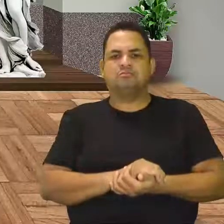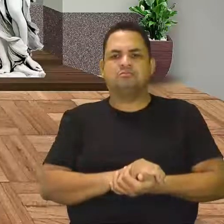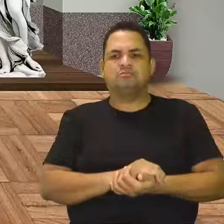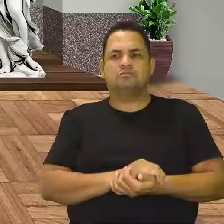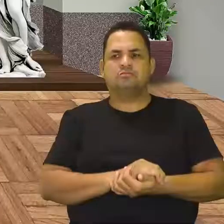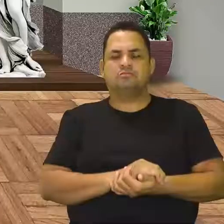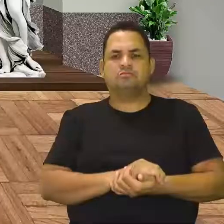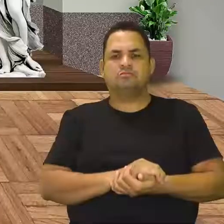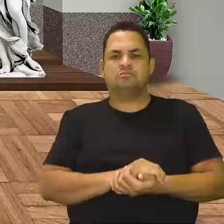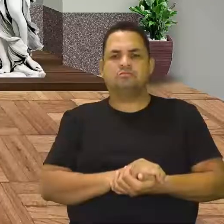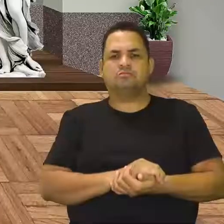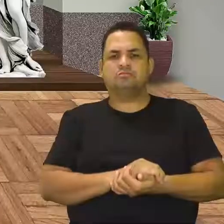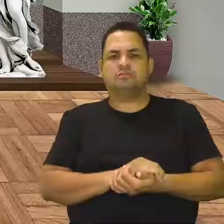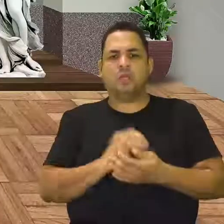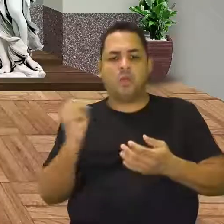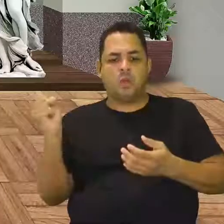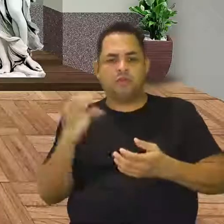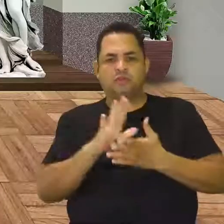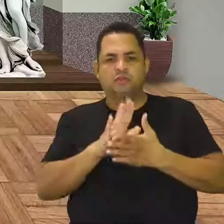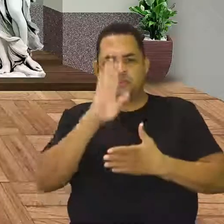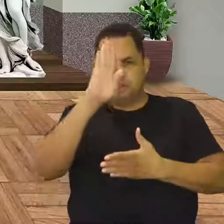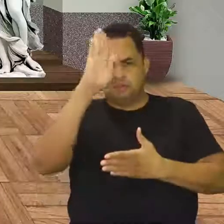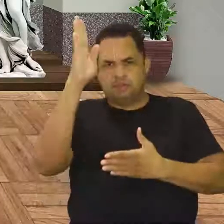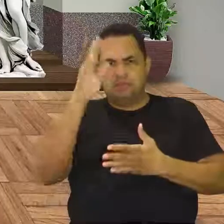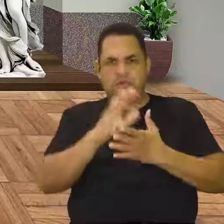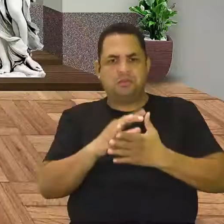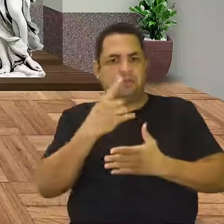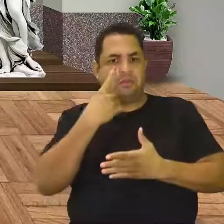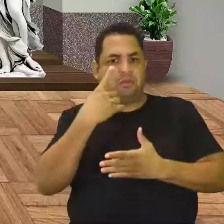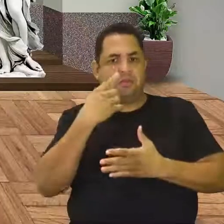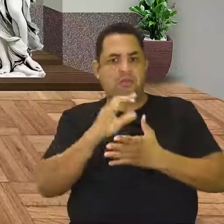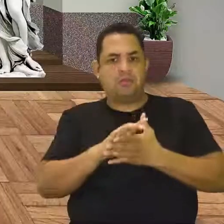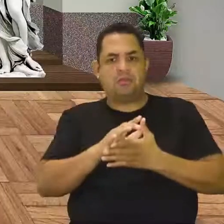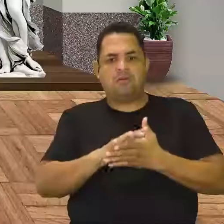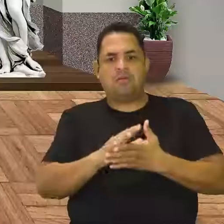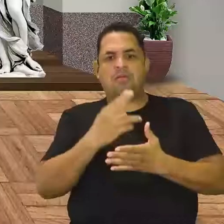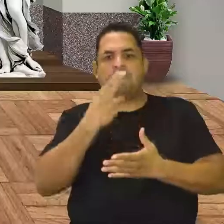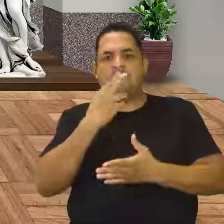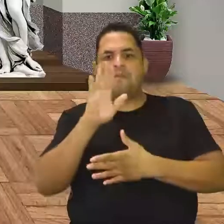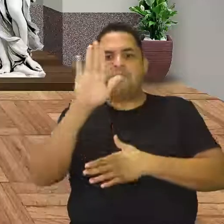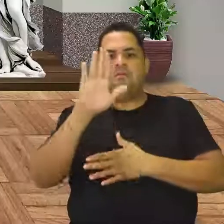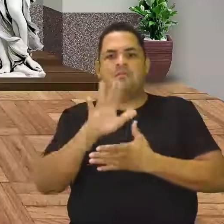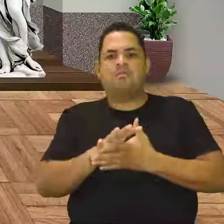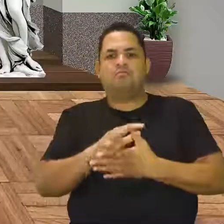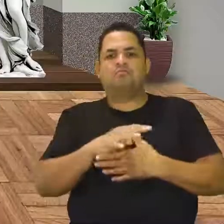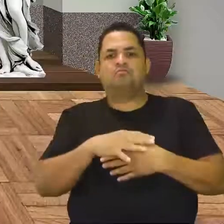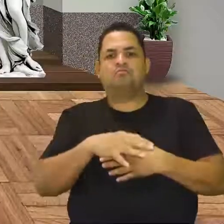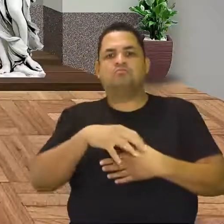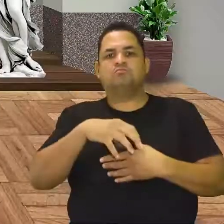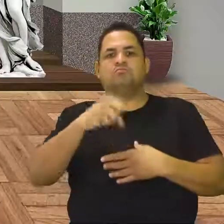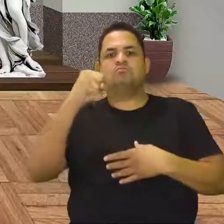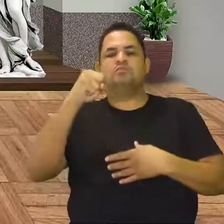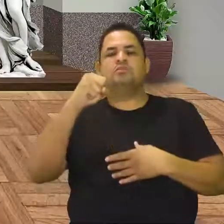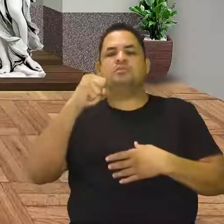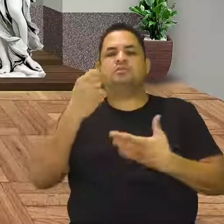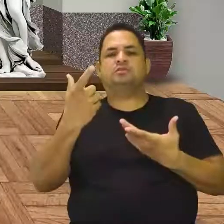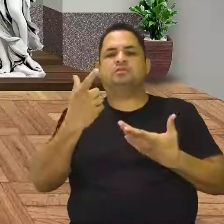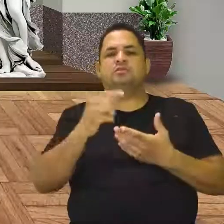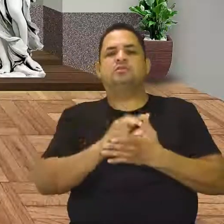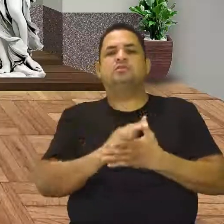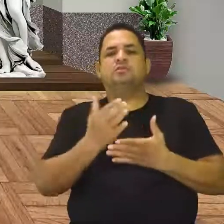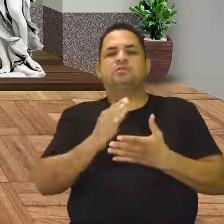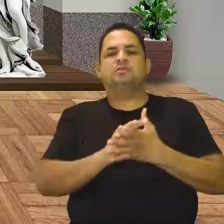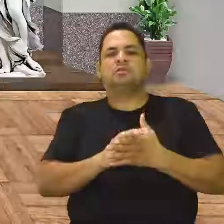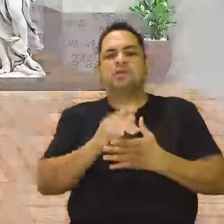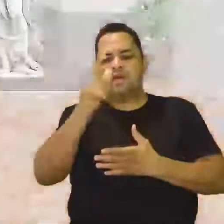que a juventude, principalmente, via em Hitler a salvação de uma Alemanha, tá certo?